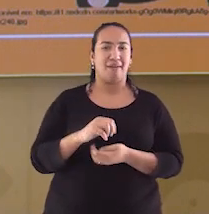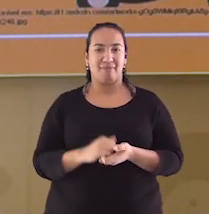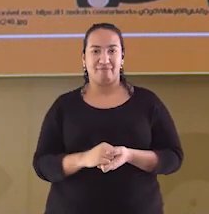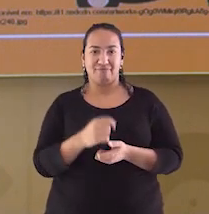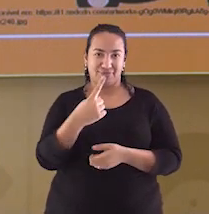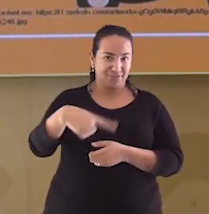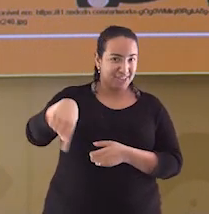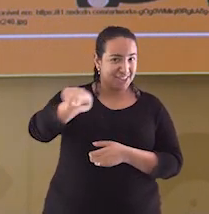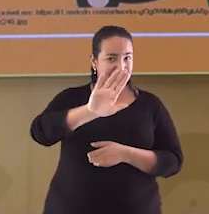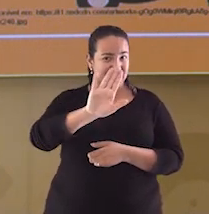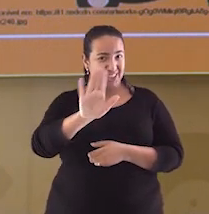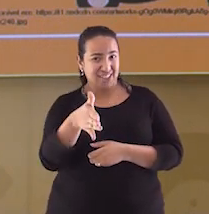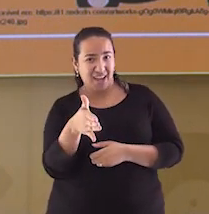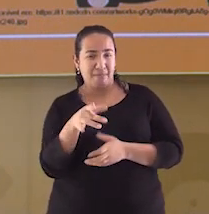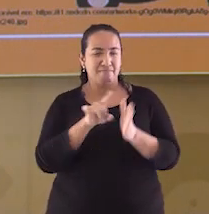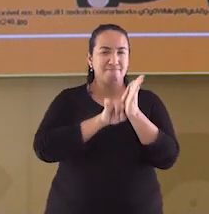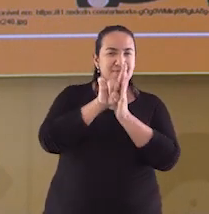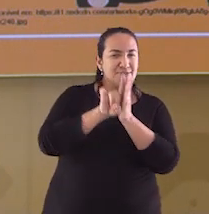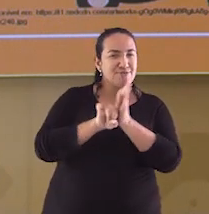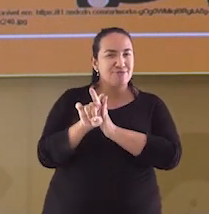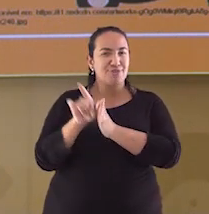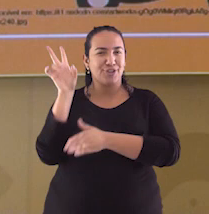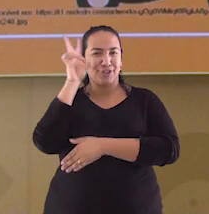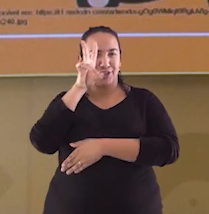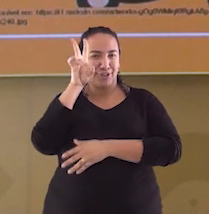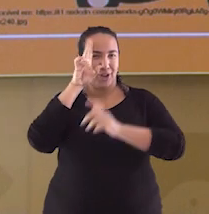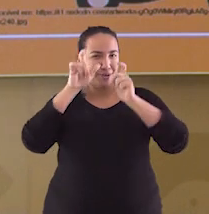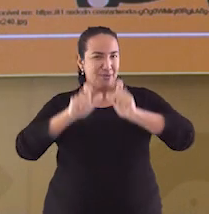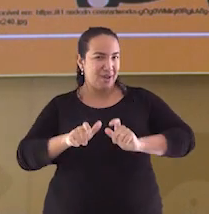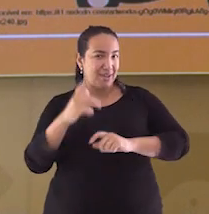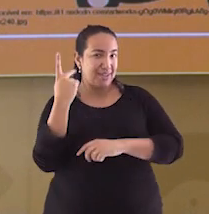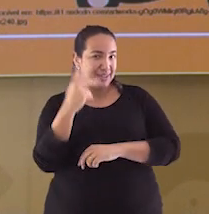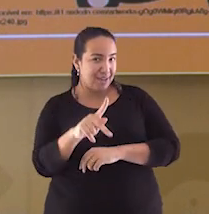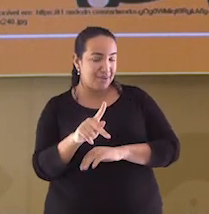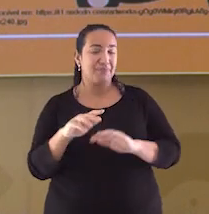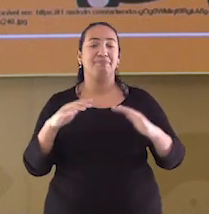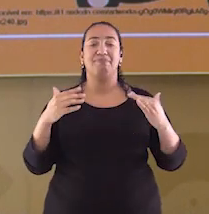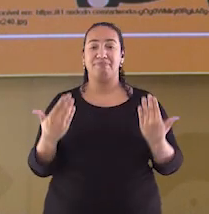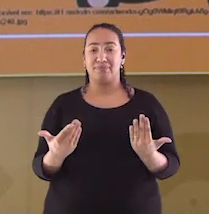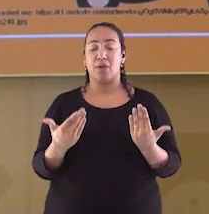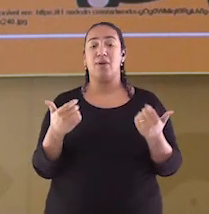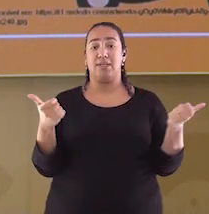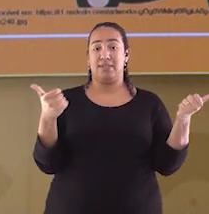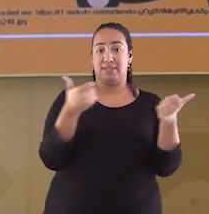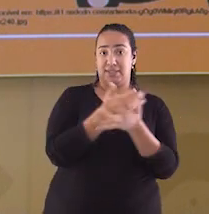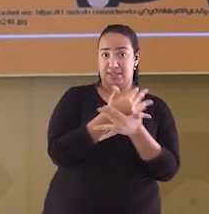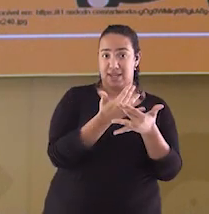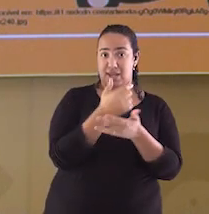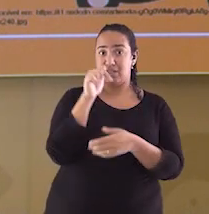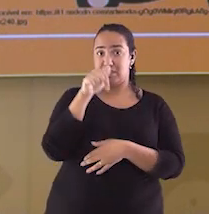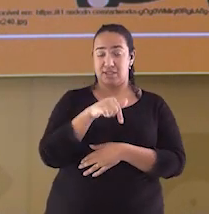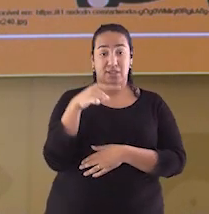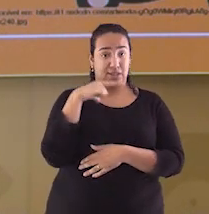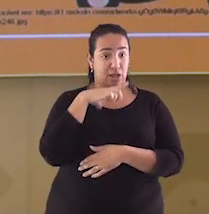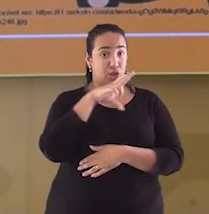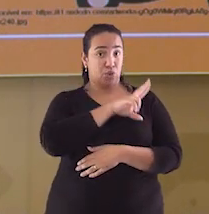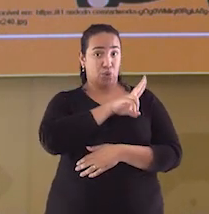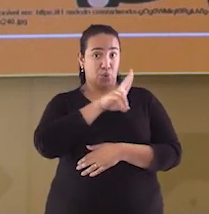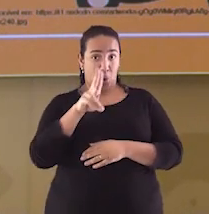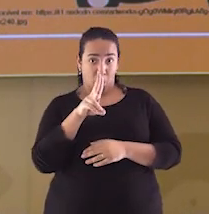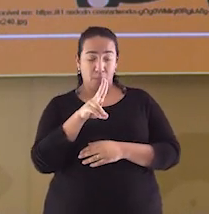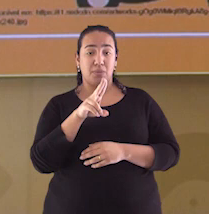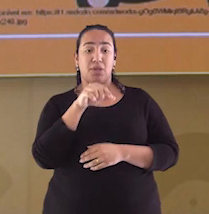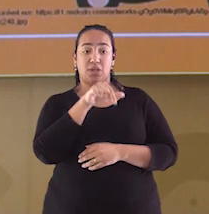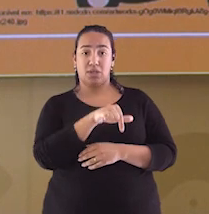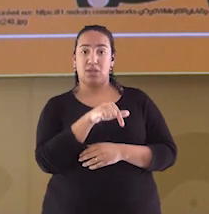Já procurou saber as histórias do lugar onde você vive? Assim como as cidades têm motivo para ter um nome,